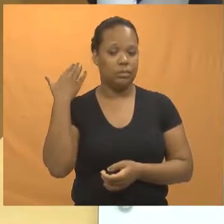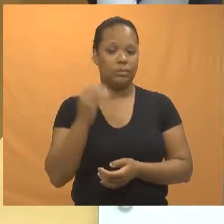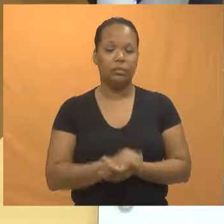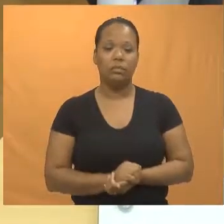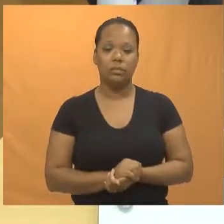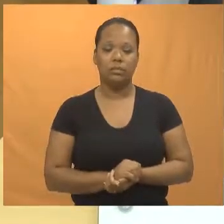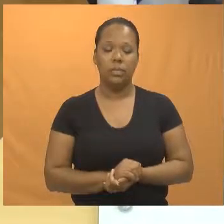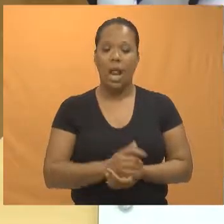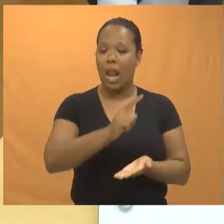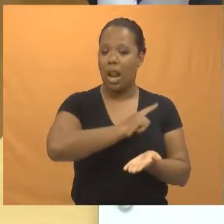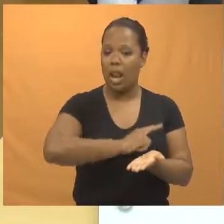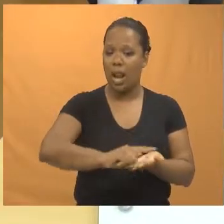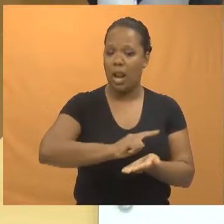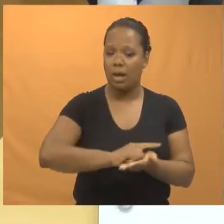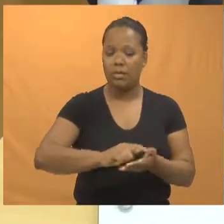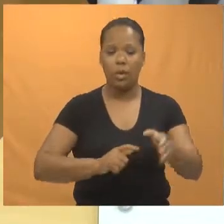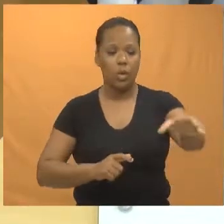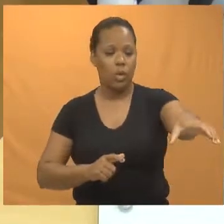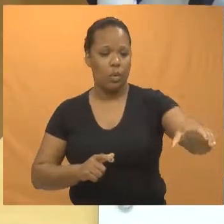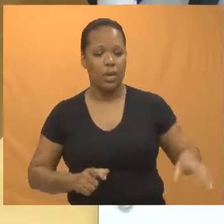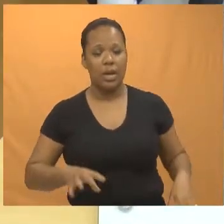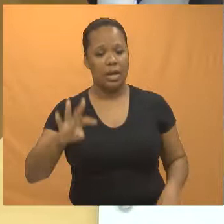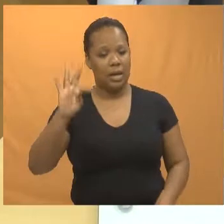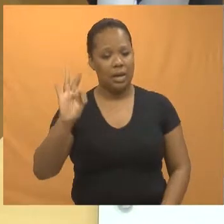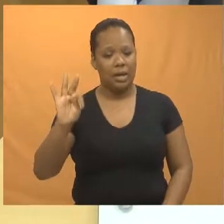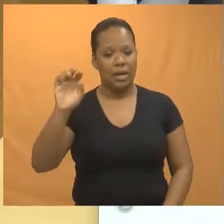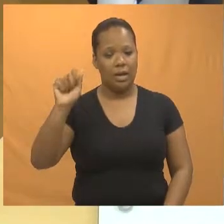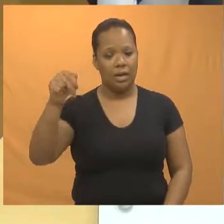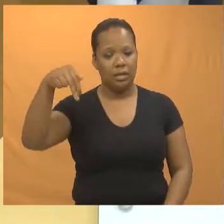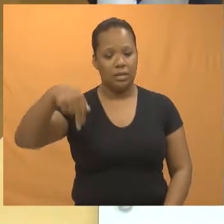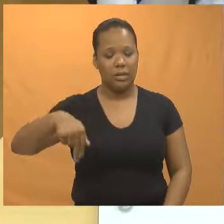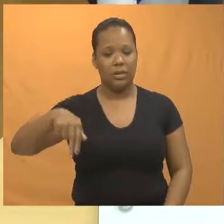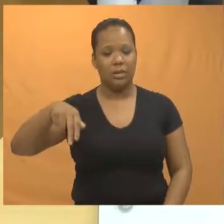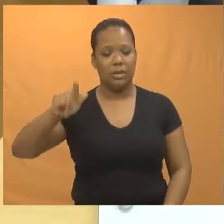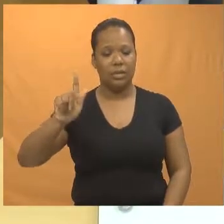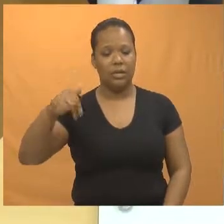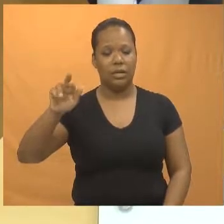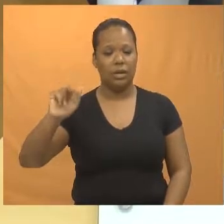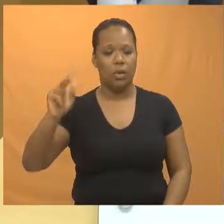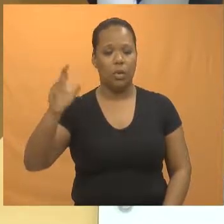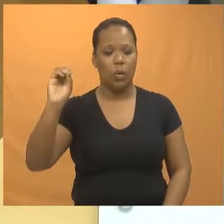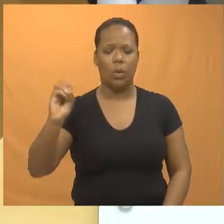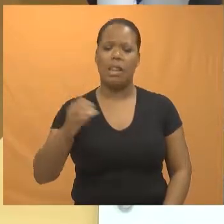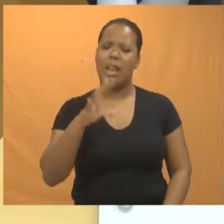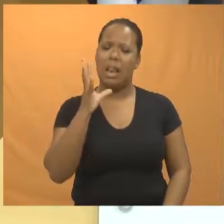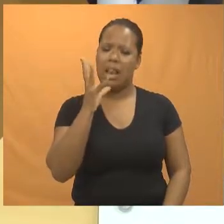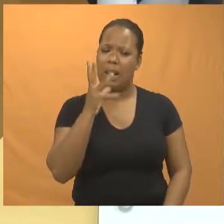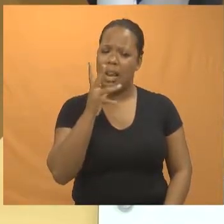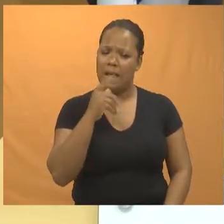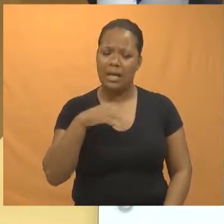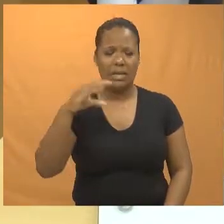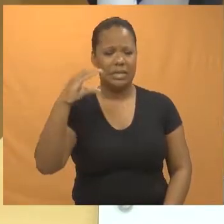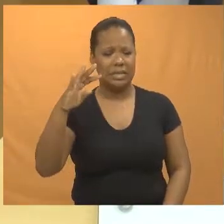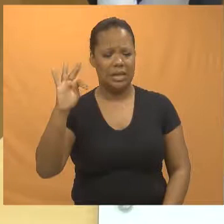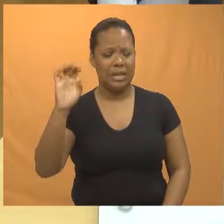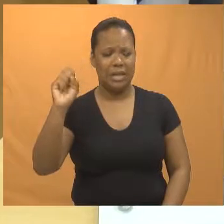por exemplo, a limpeza do córrego do Tanquinho que atravessa o fundo do Jardim Emília. Quanto tempo a CETESB não